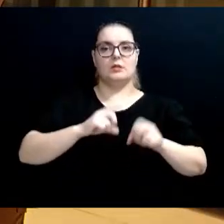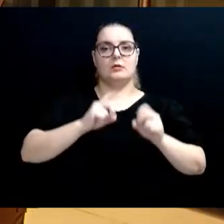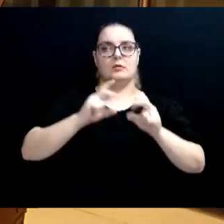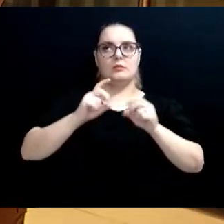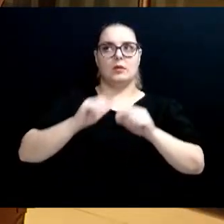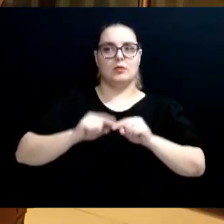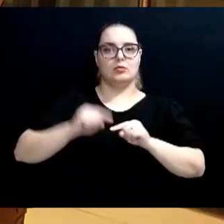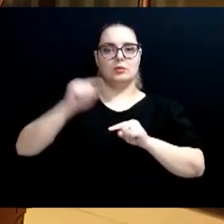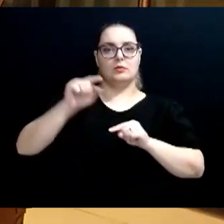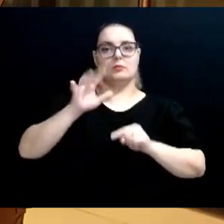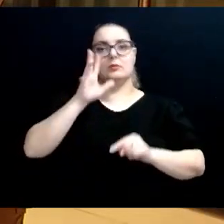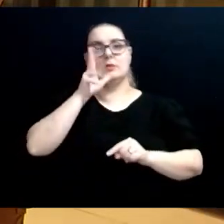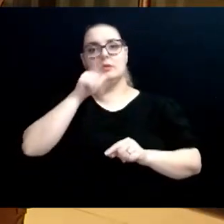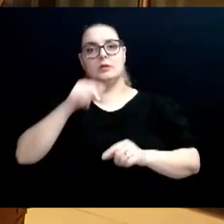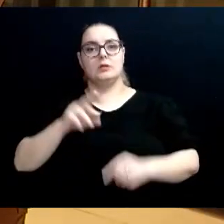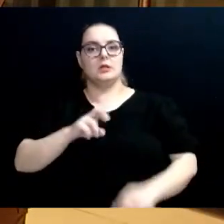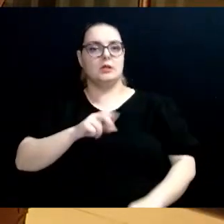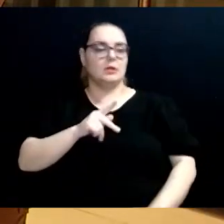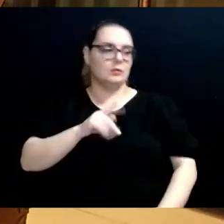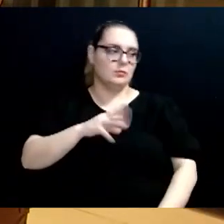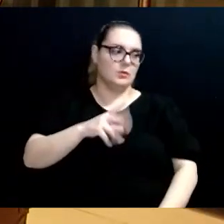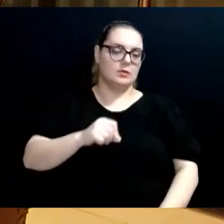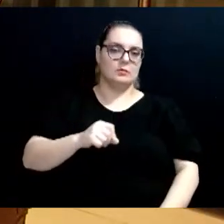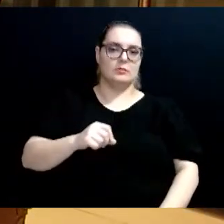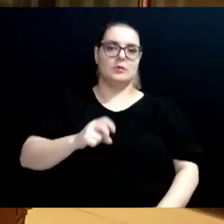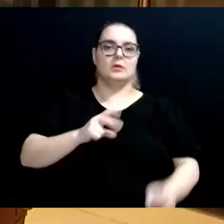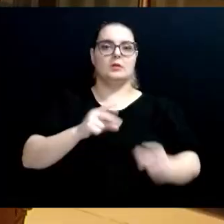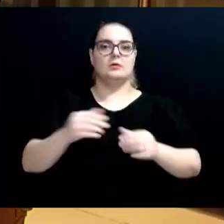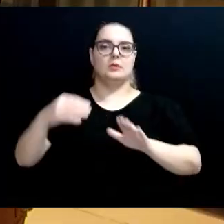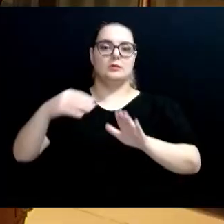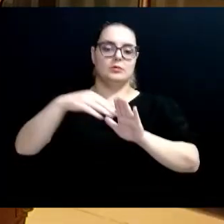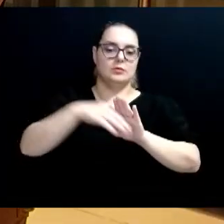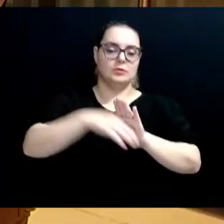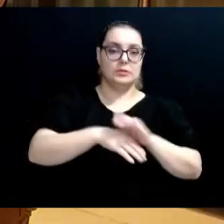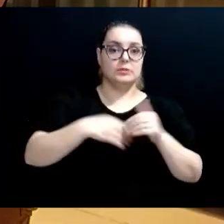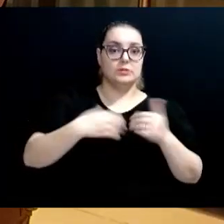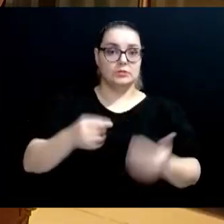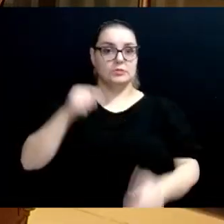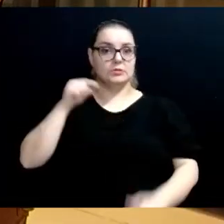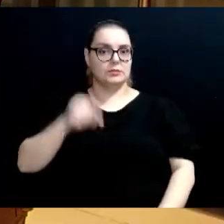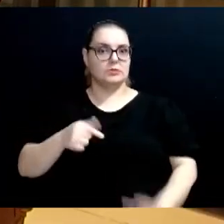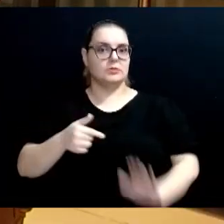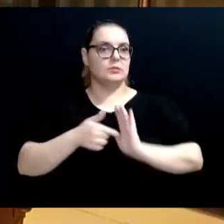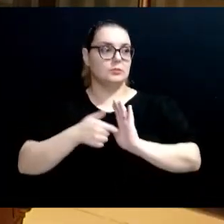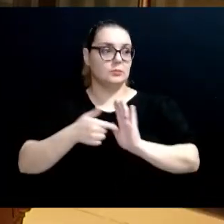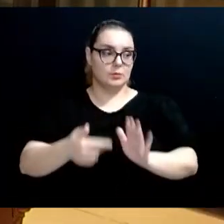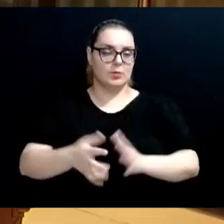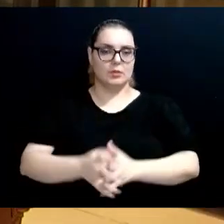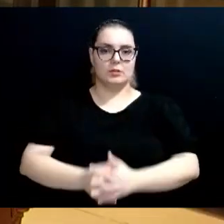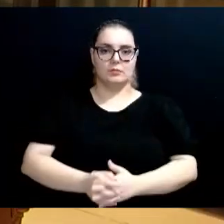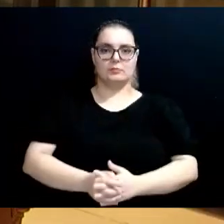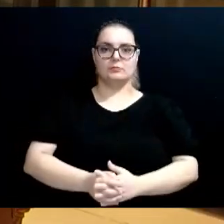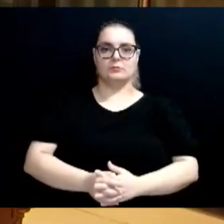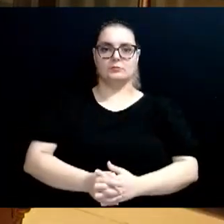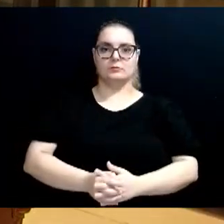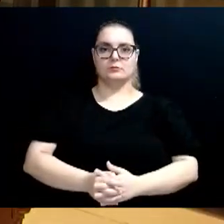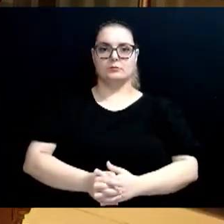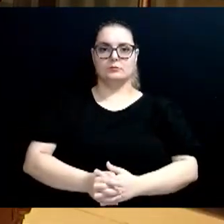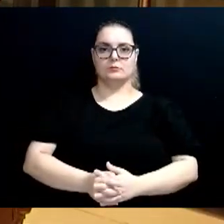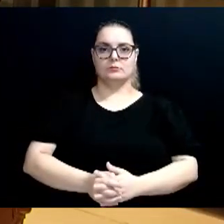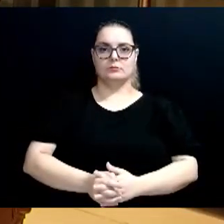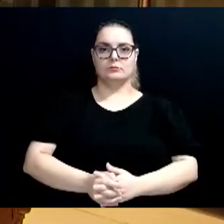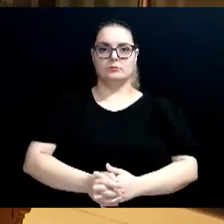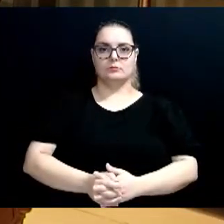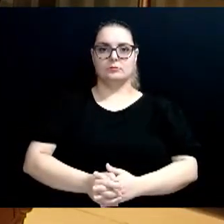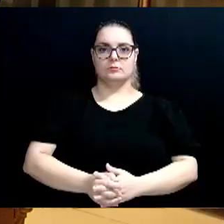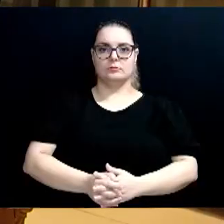ele abasteceu a loja, ele tem aquele pico de venda. Se ele demorar na reposição, as vendas dele começam a cair. E